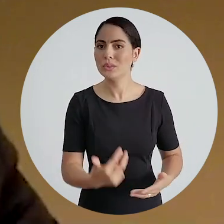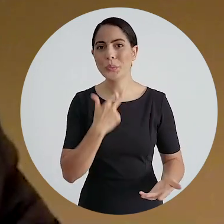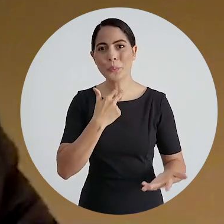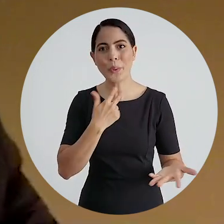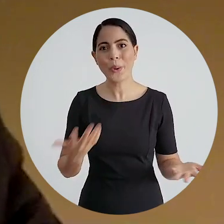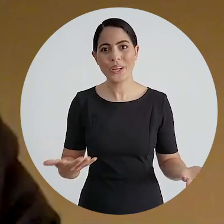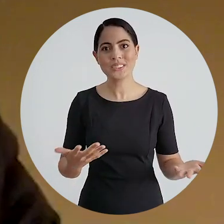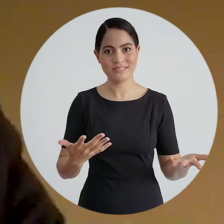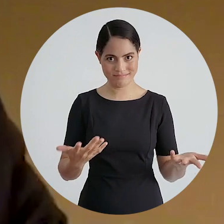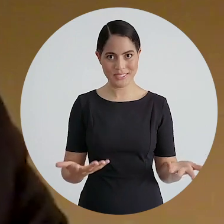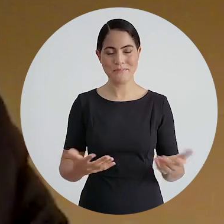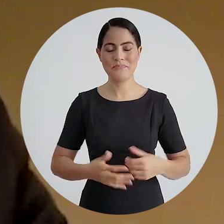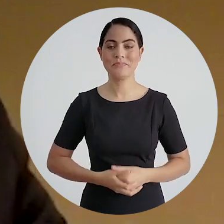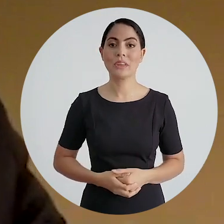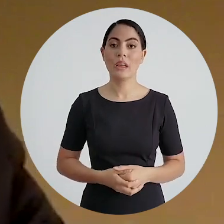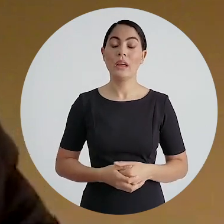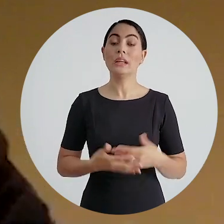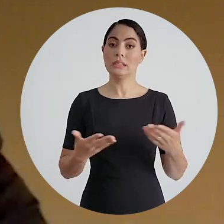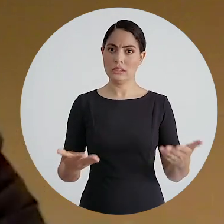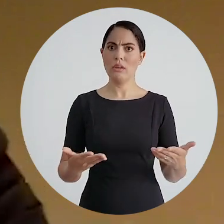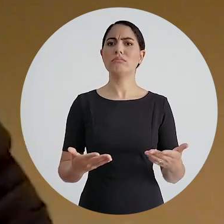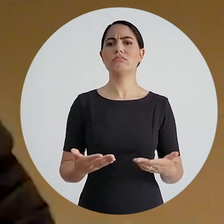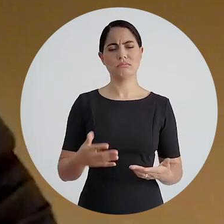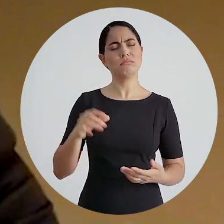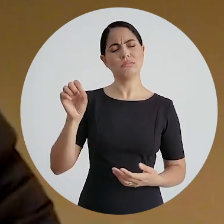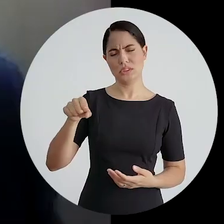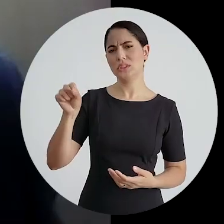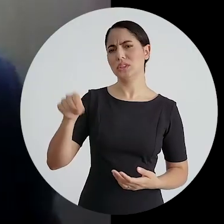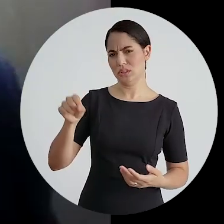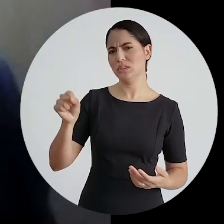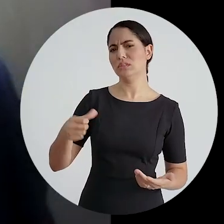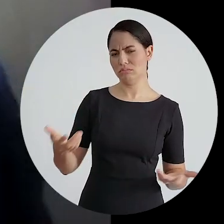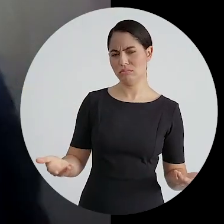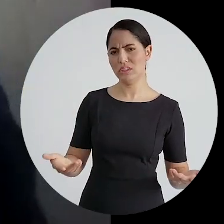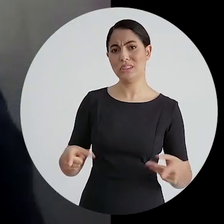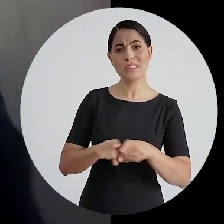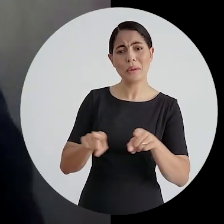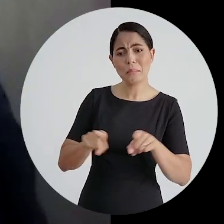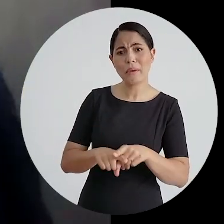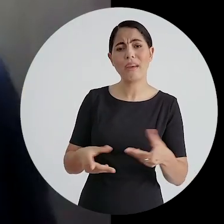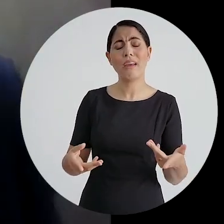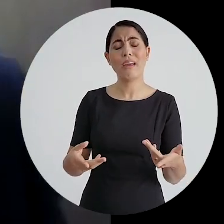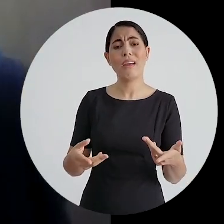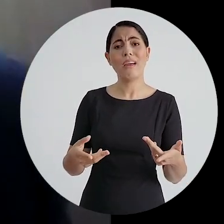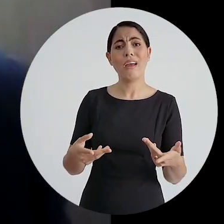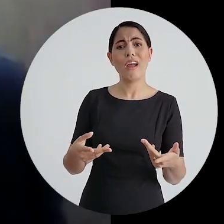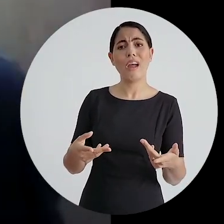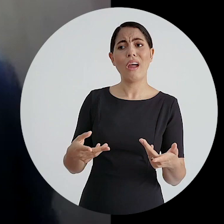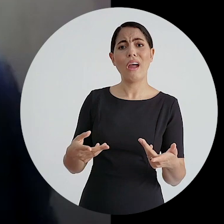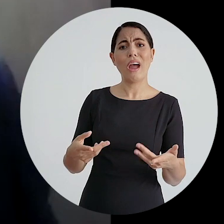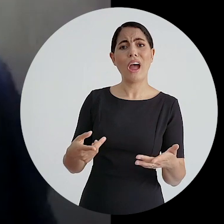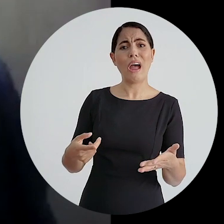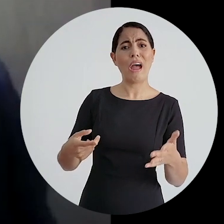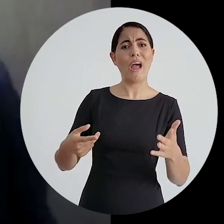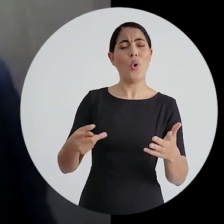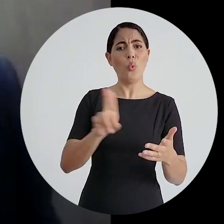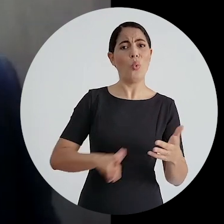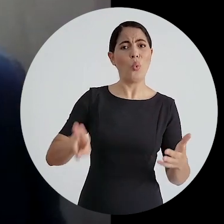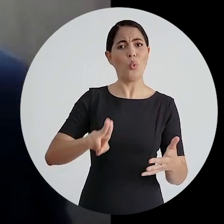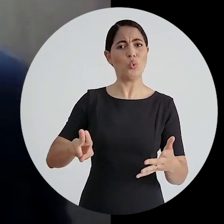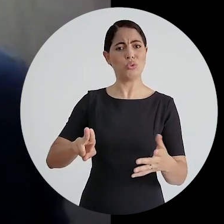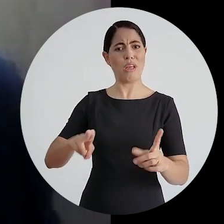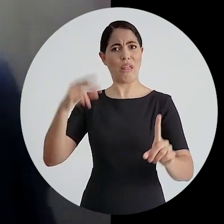judicial. É um exemplo claro esse, né, doutor? Sim, e o uso progressivo da força. Ninguém